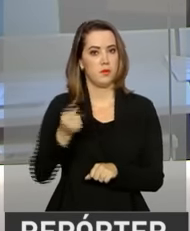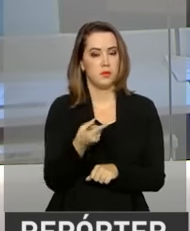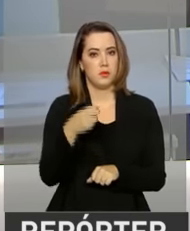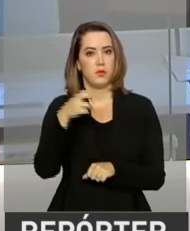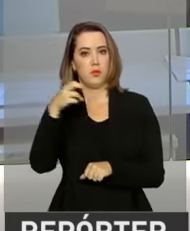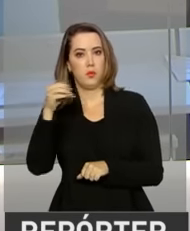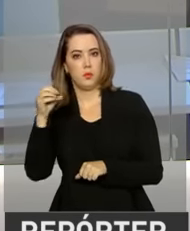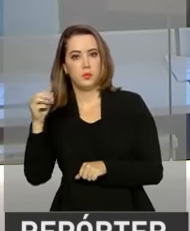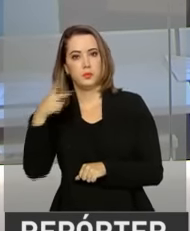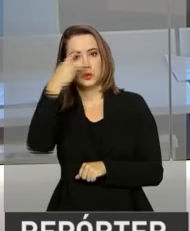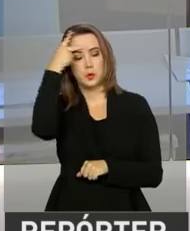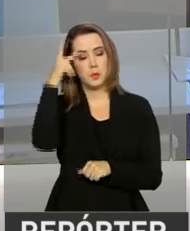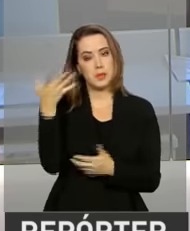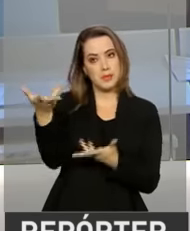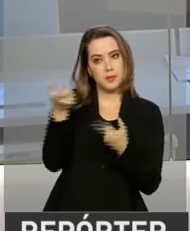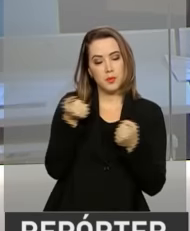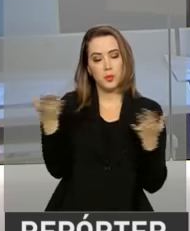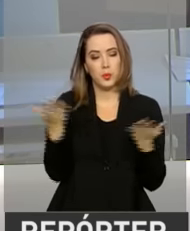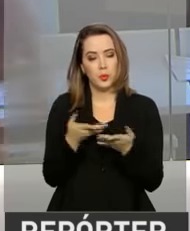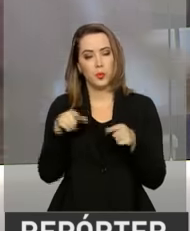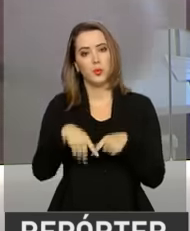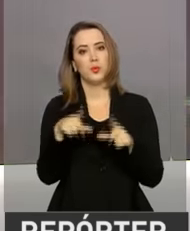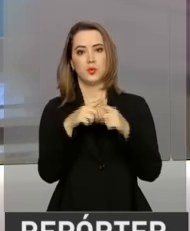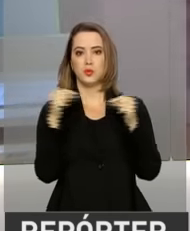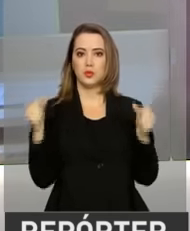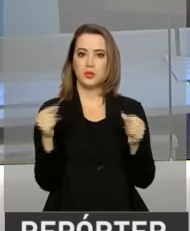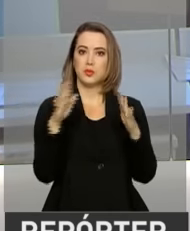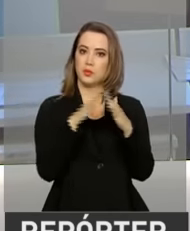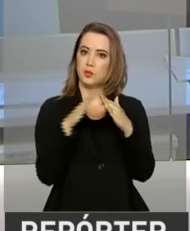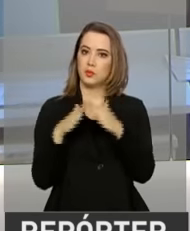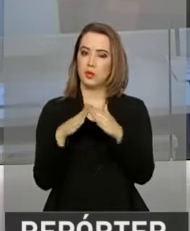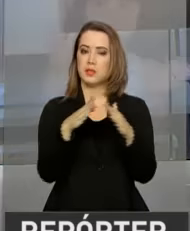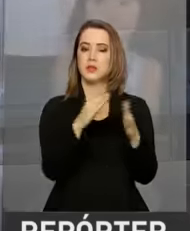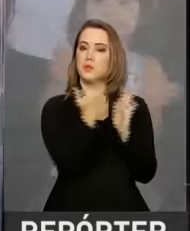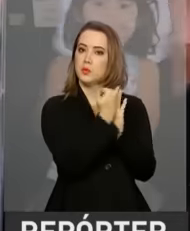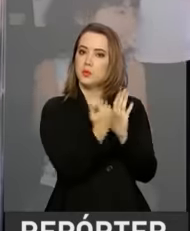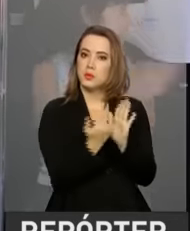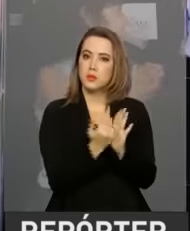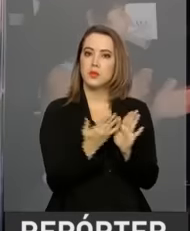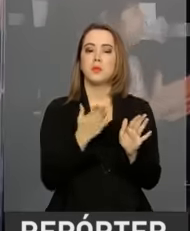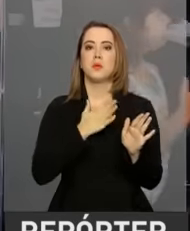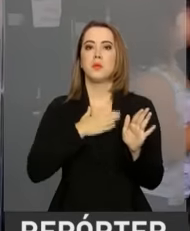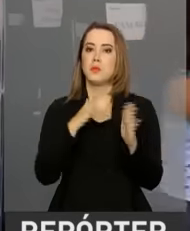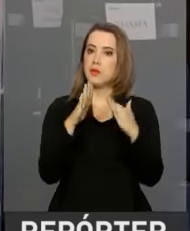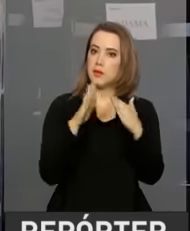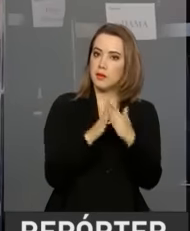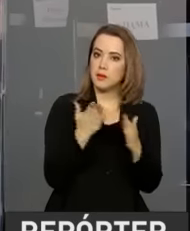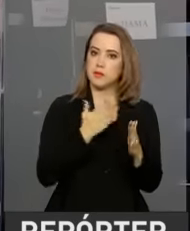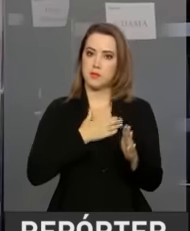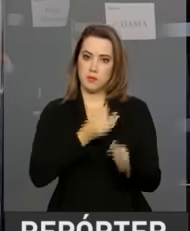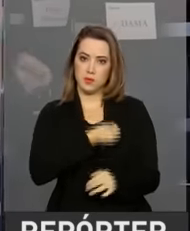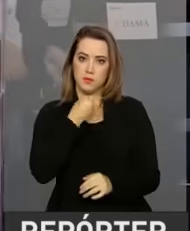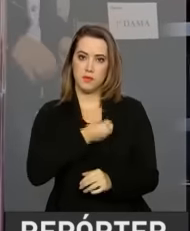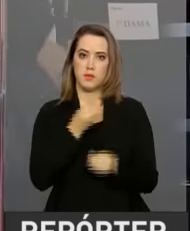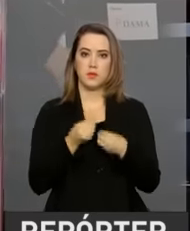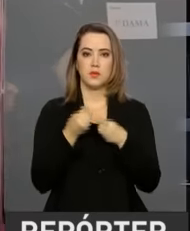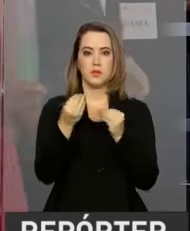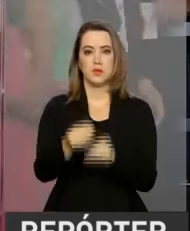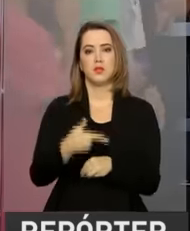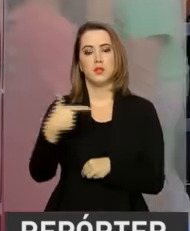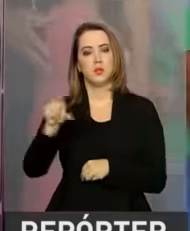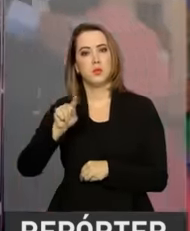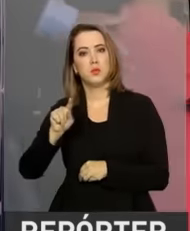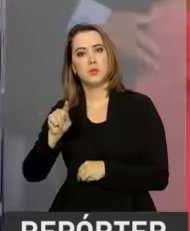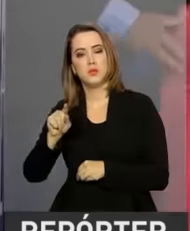distrito federal moradias pelo programa Minha Casa Minha Vida foram entregues 2300 casas para Famílias com renda